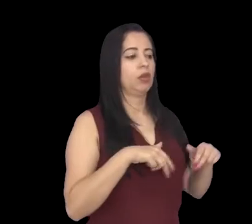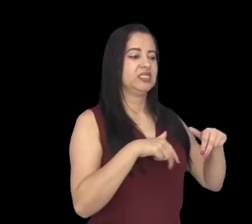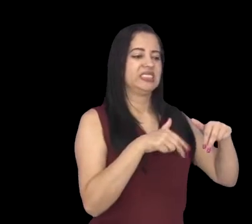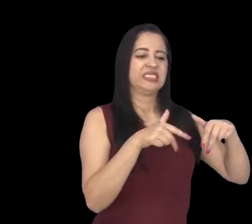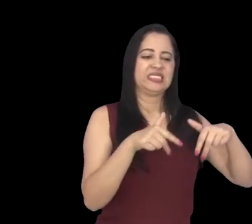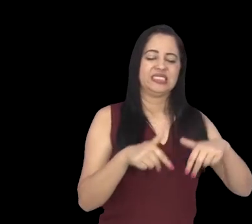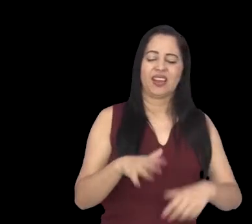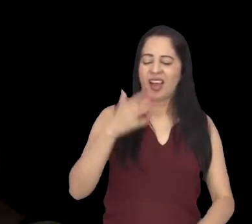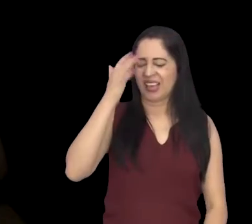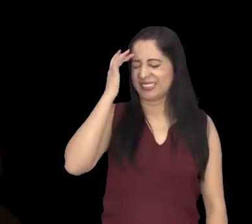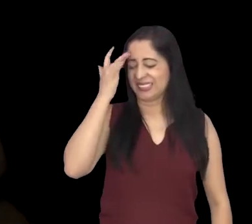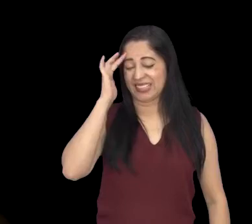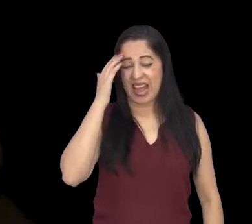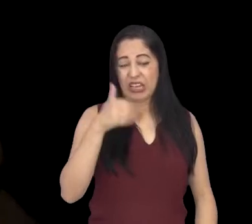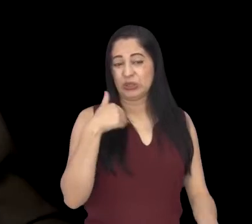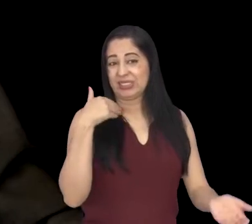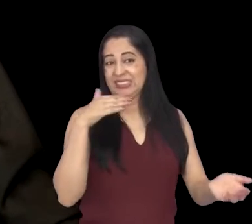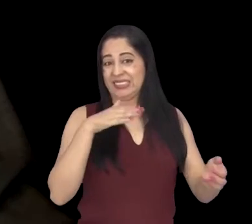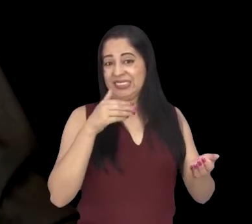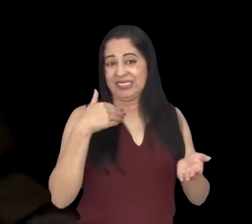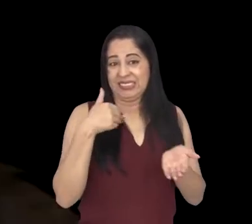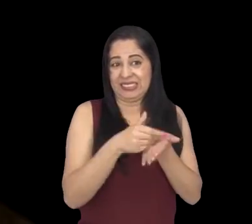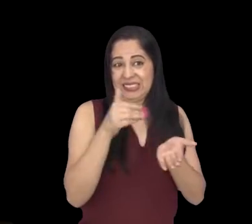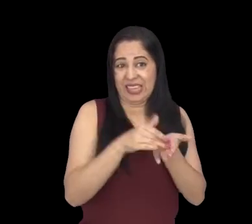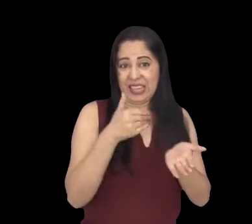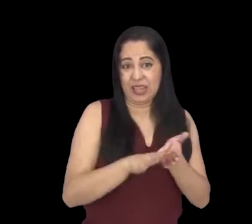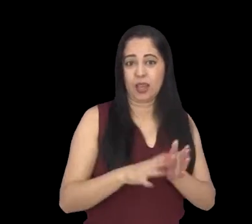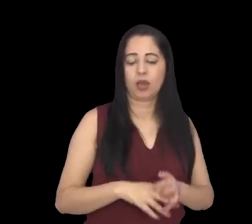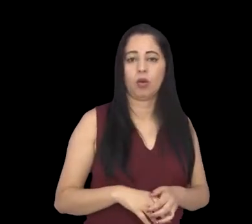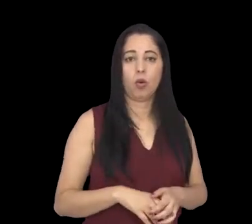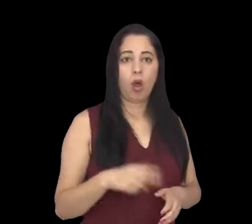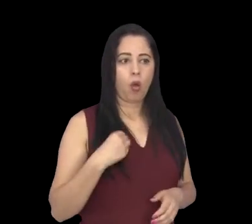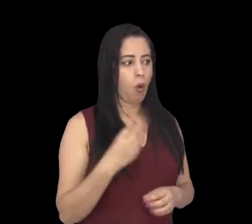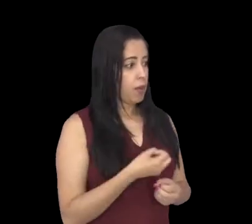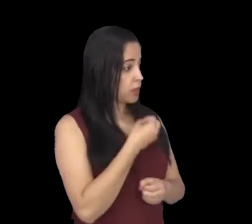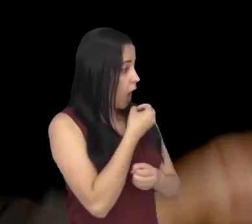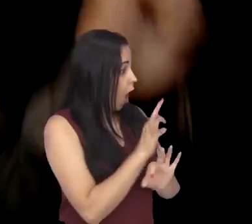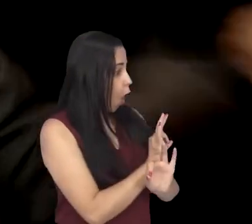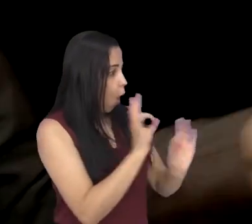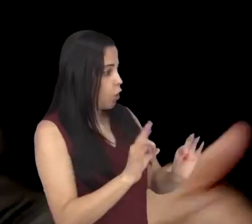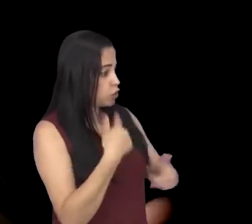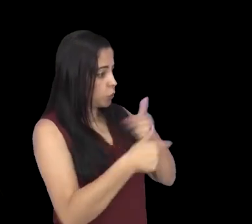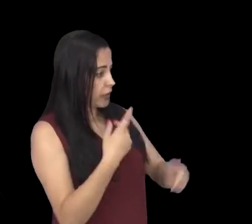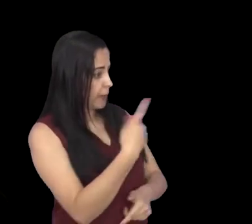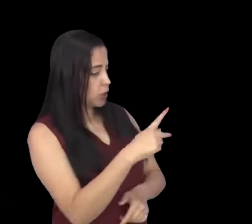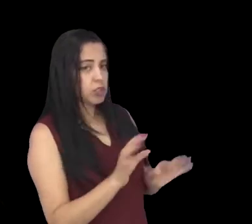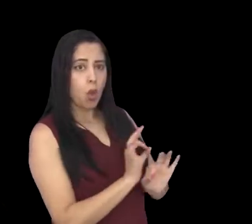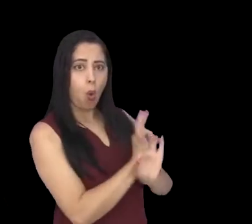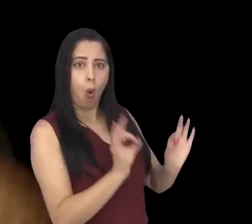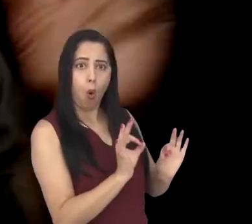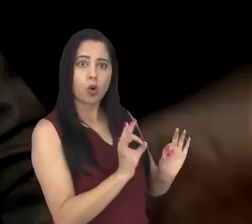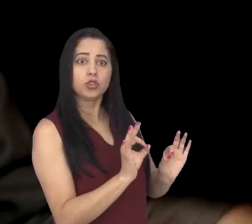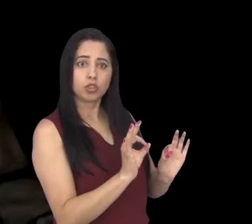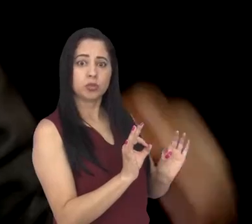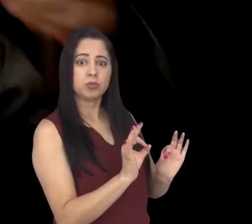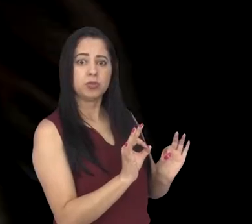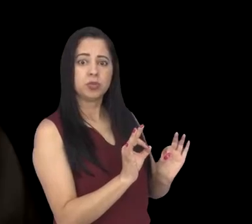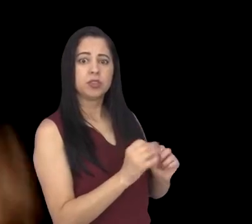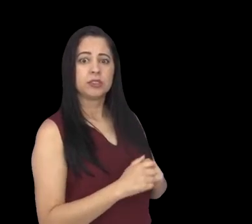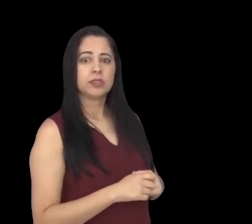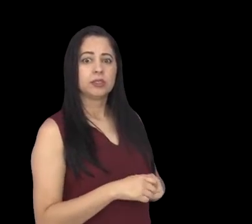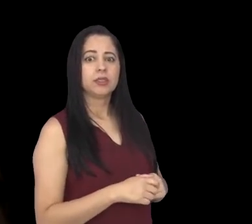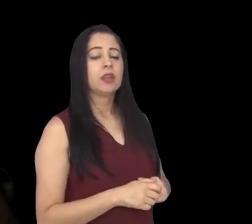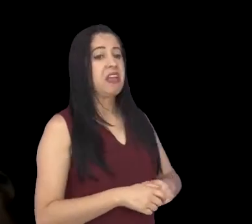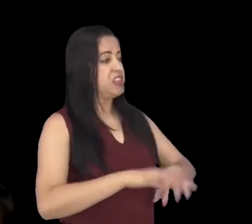demitido, antes de ser admitido. Nossa. Ele falou, tá muito bom. botei abertura, encerramento, sua cara,